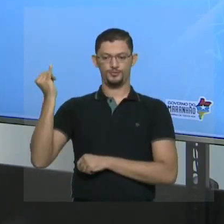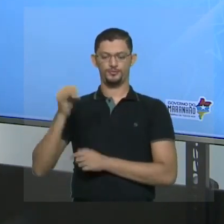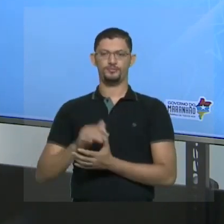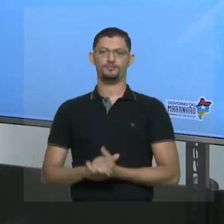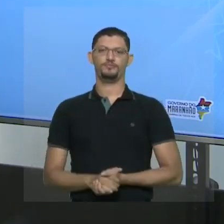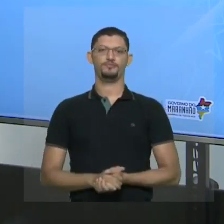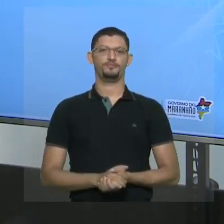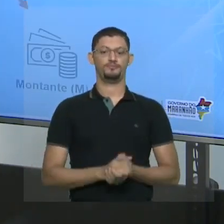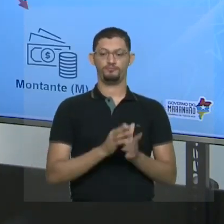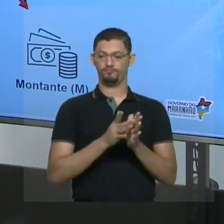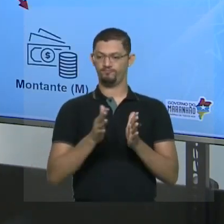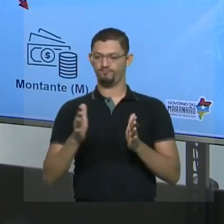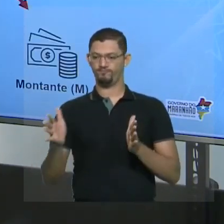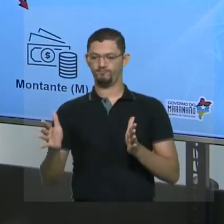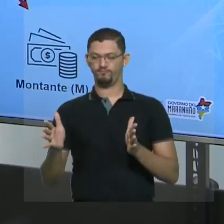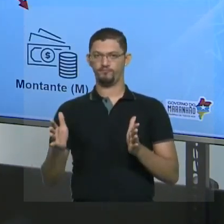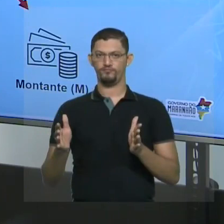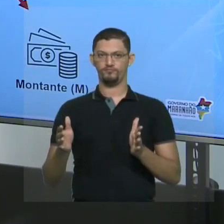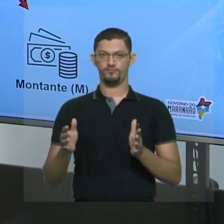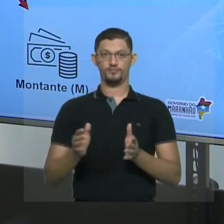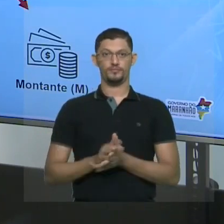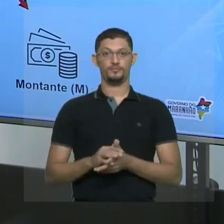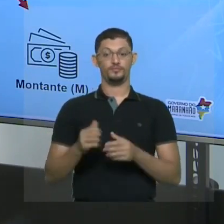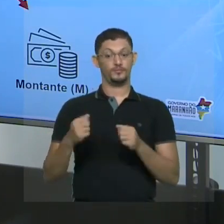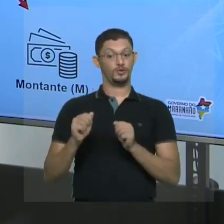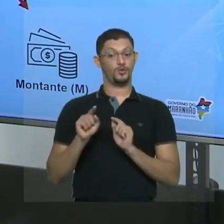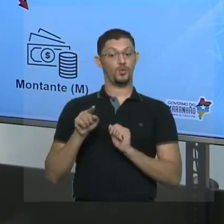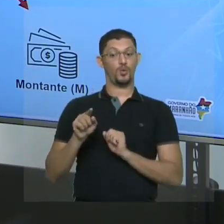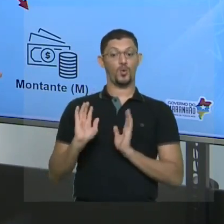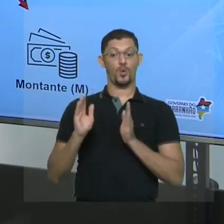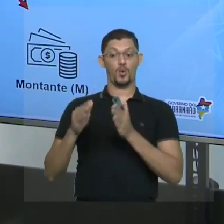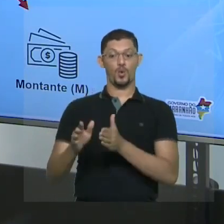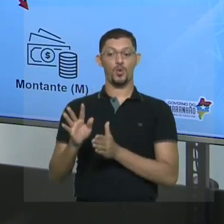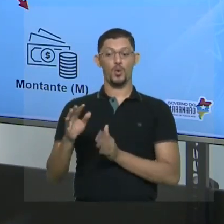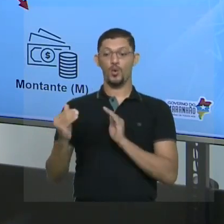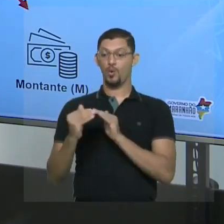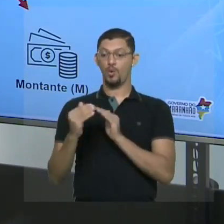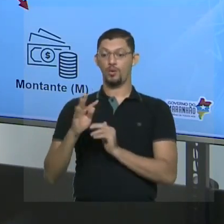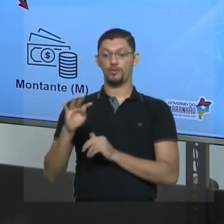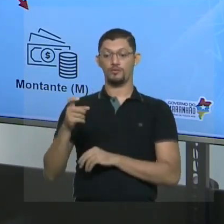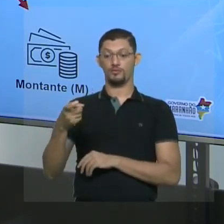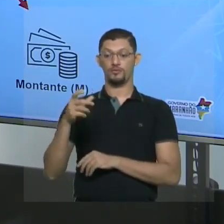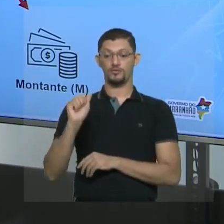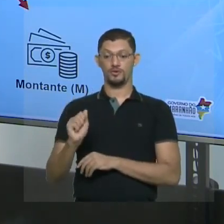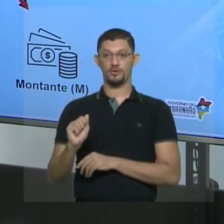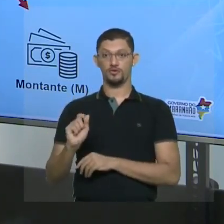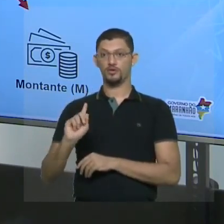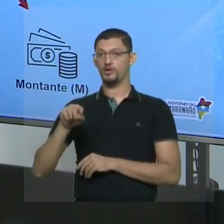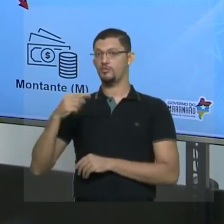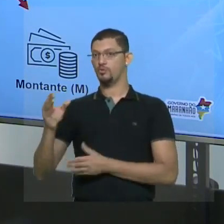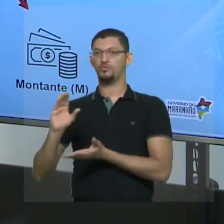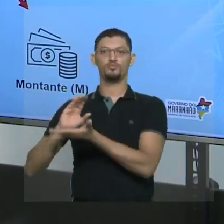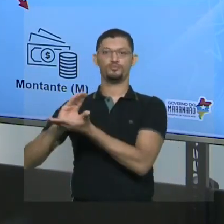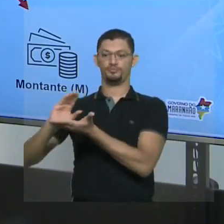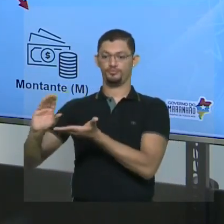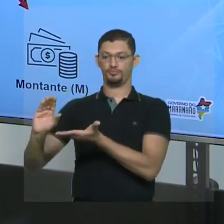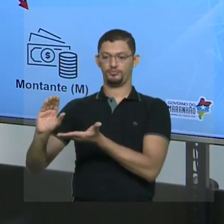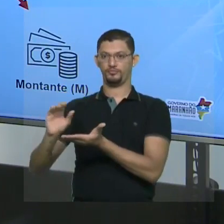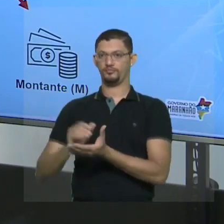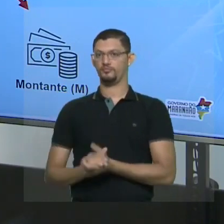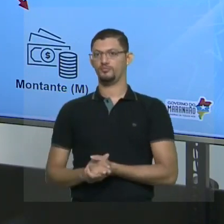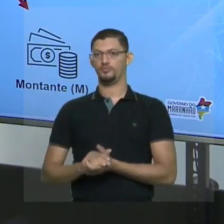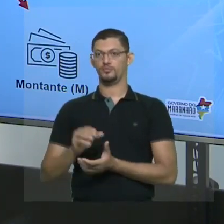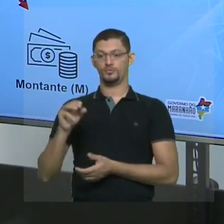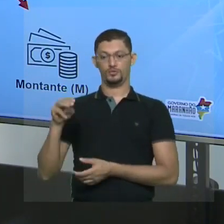no decorrer do tempo, de acordo com uma taxa, tá? E por último, o montante. Olha, montante me lembra a